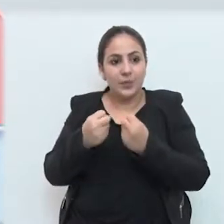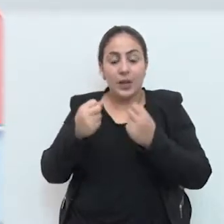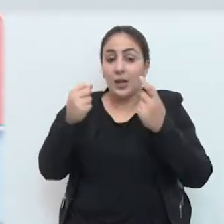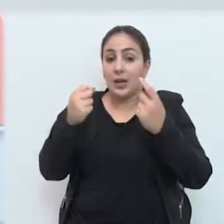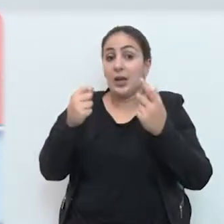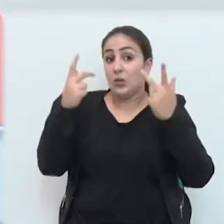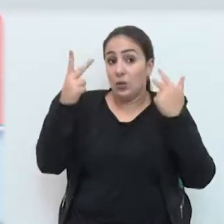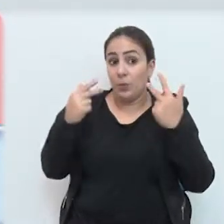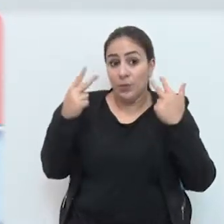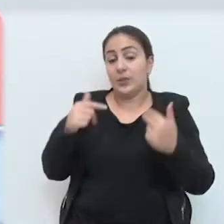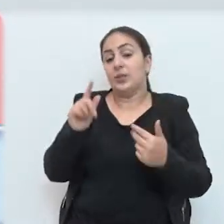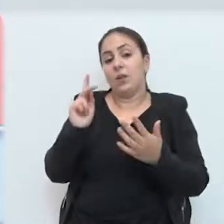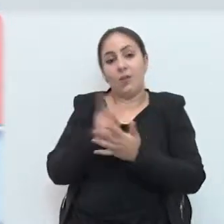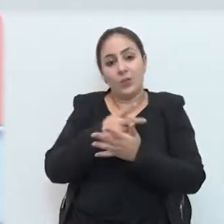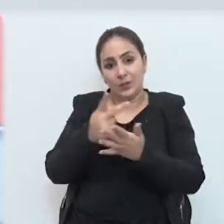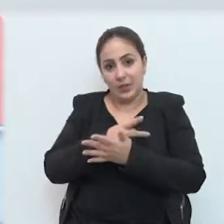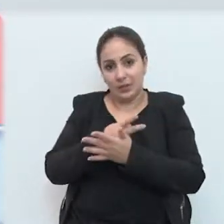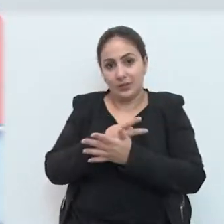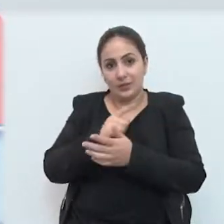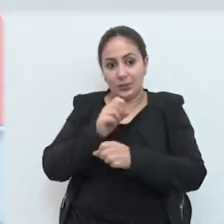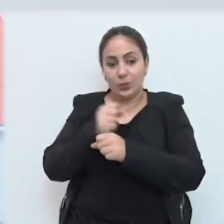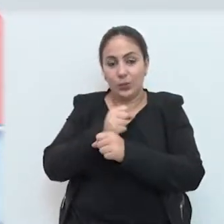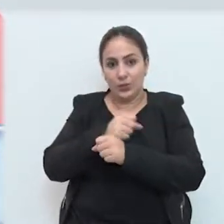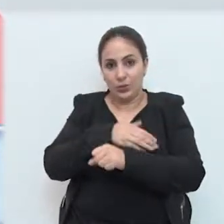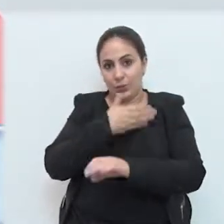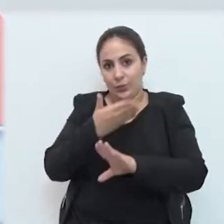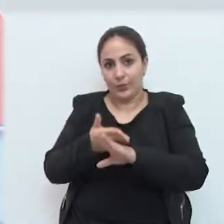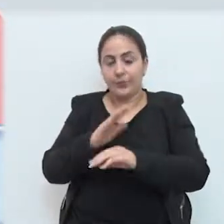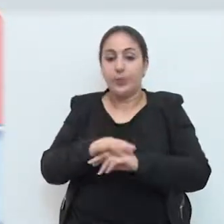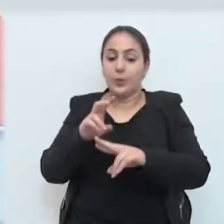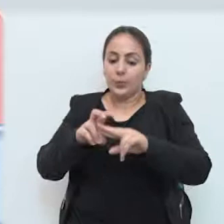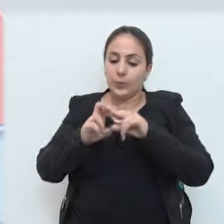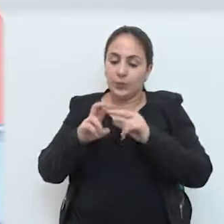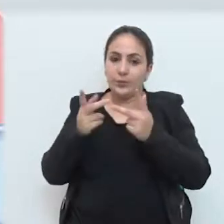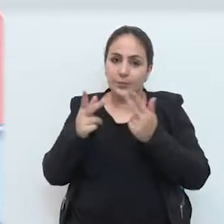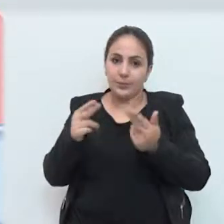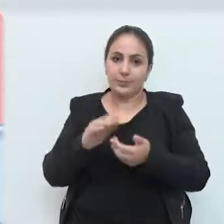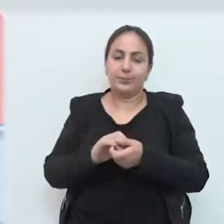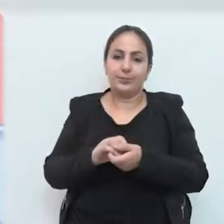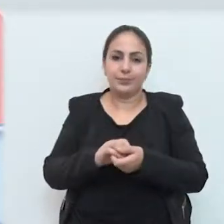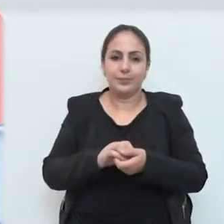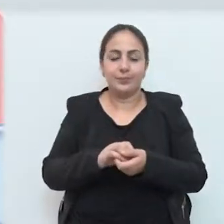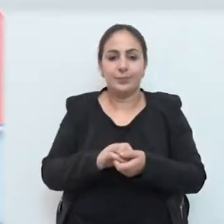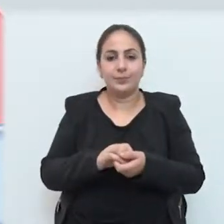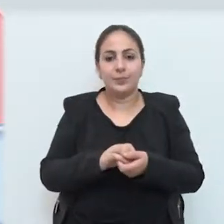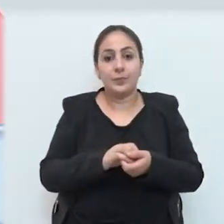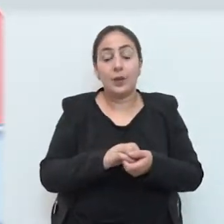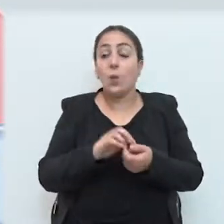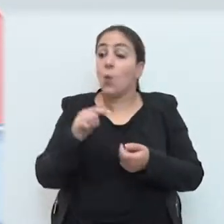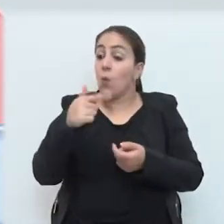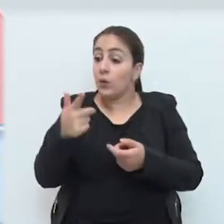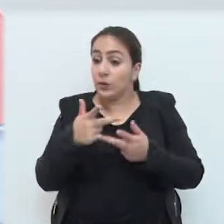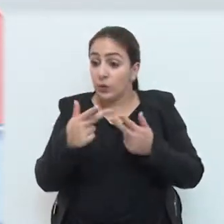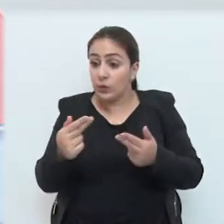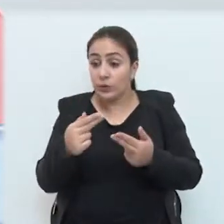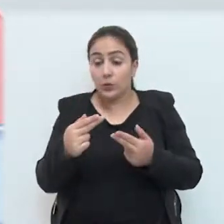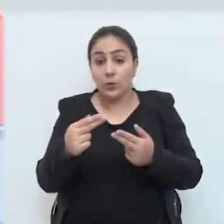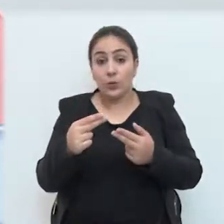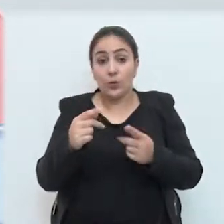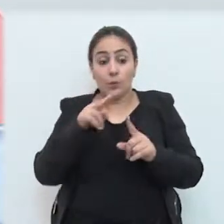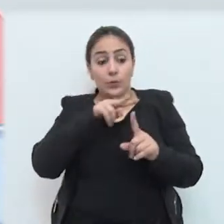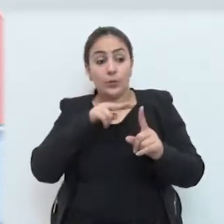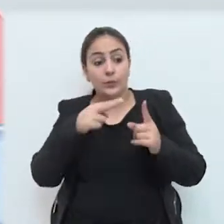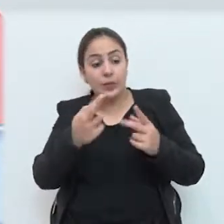que normalmente a gente não vinha executando durante o ano. Então, esse é um dos fatores. Por outro lado, do ponto de